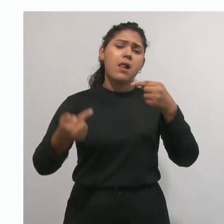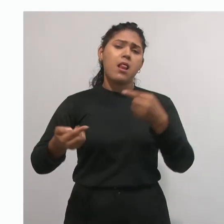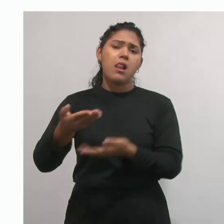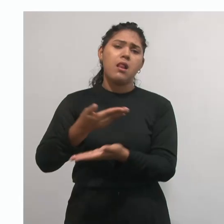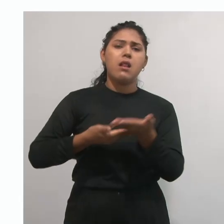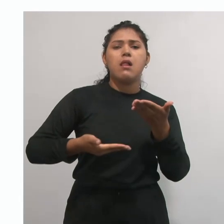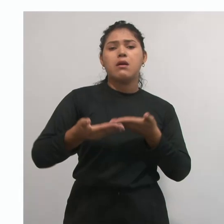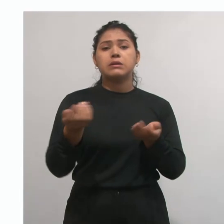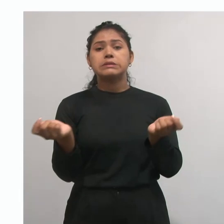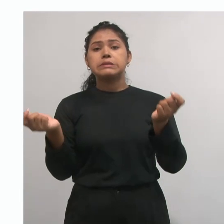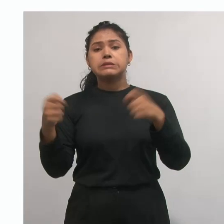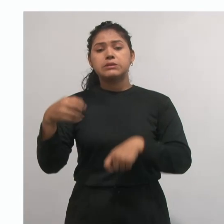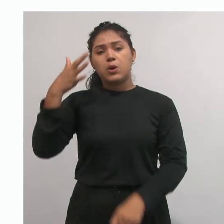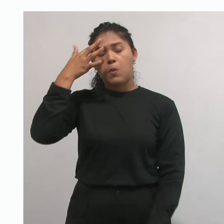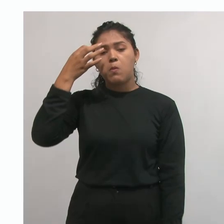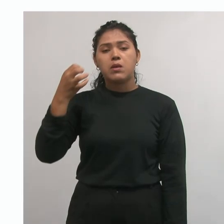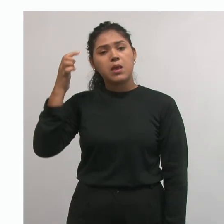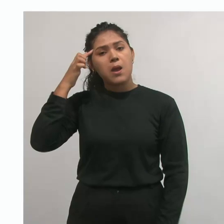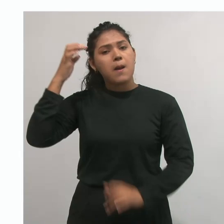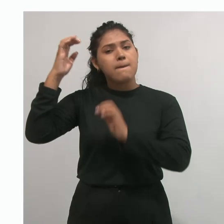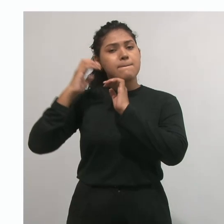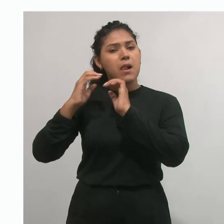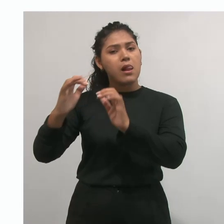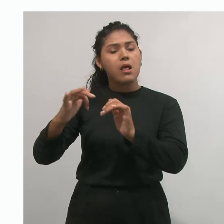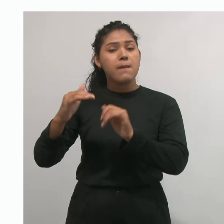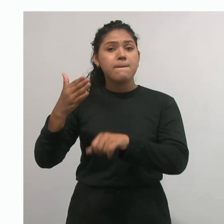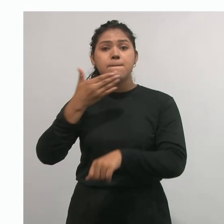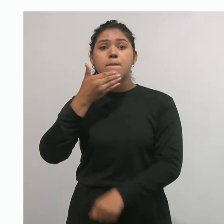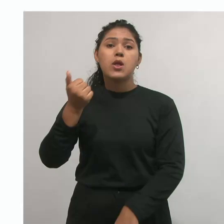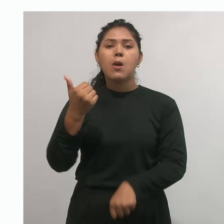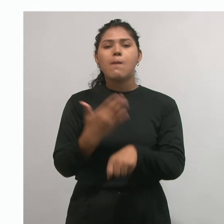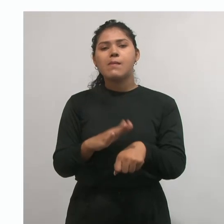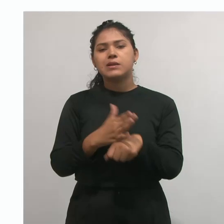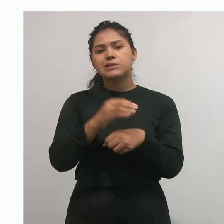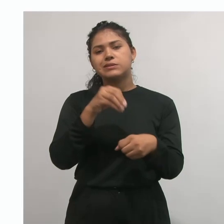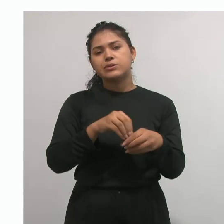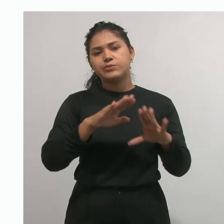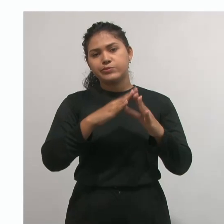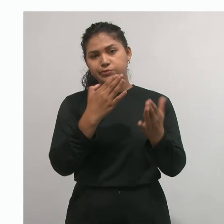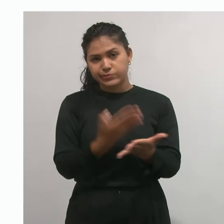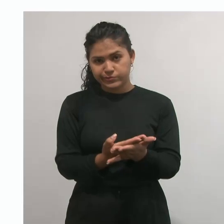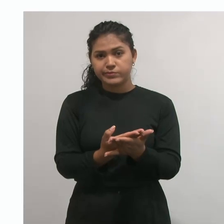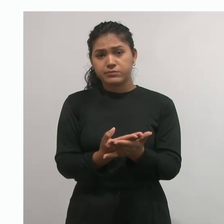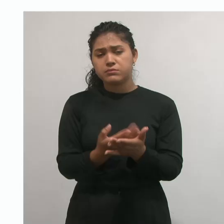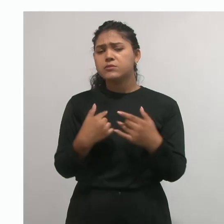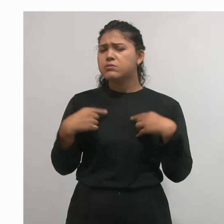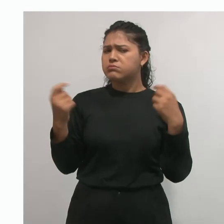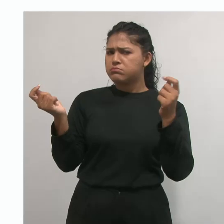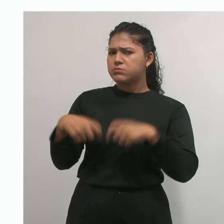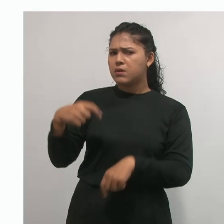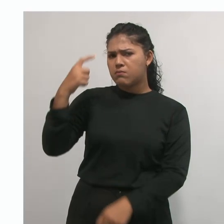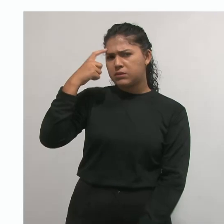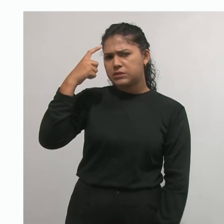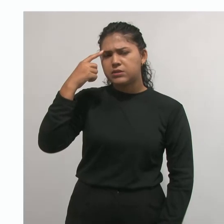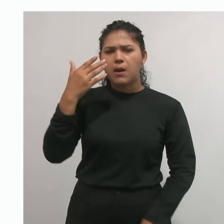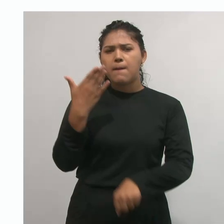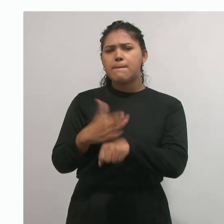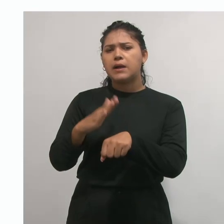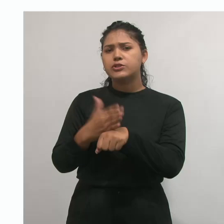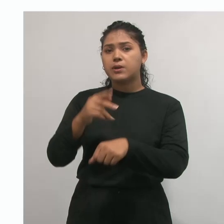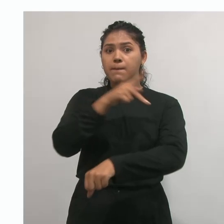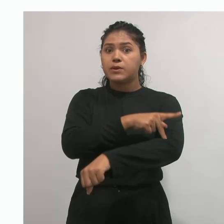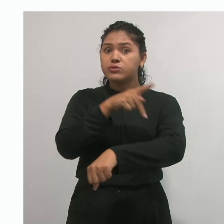discutidos para que a gente possa pensar em uma prática, né? Eu só posso pensar em uma